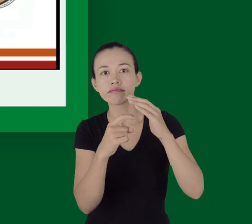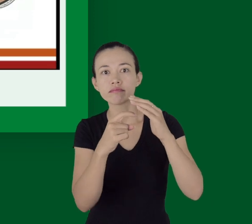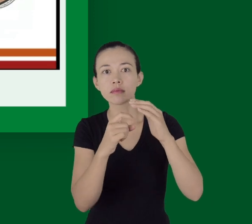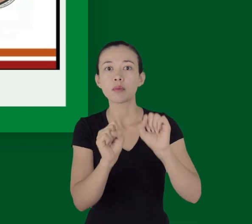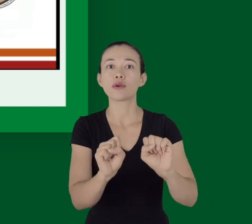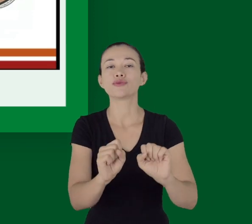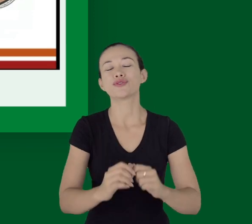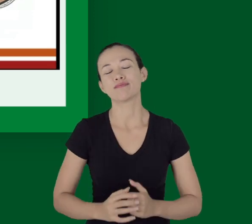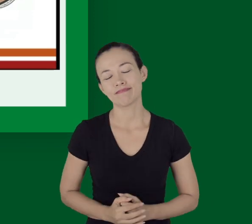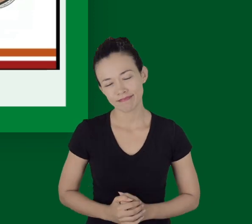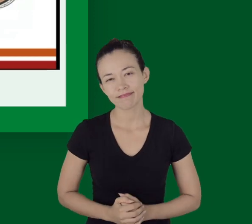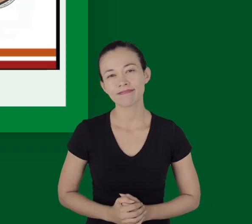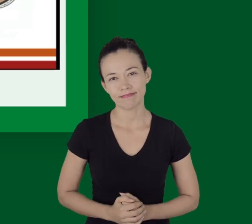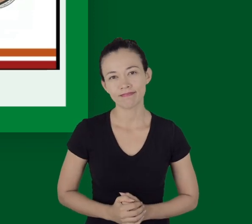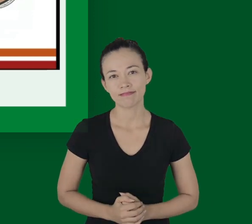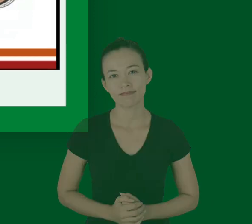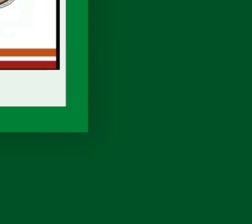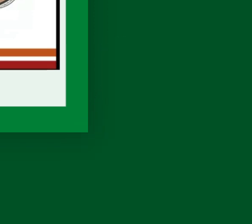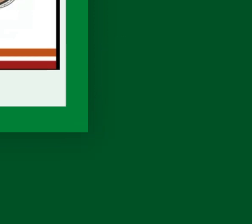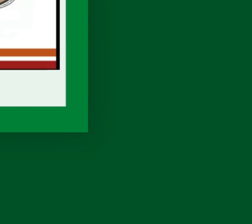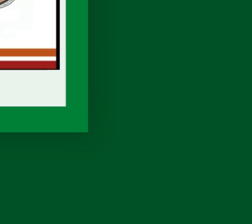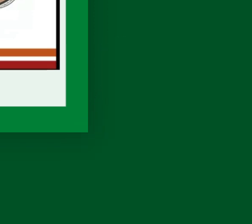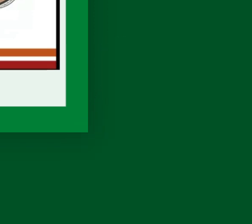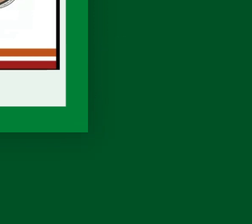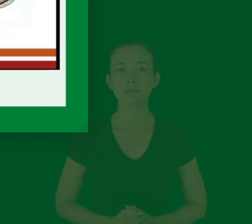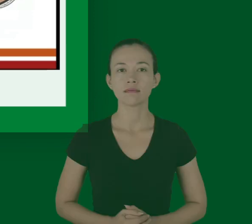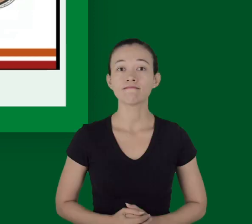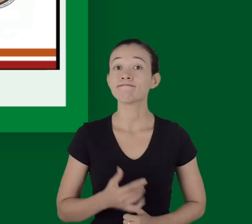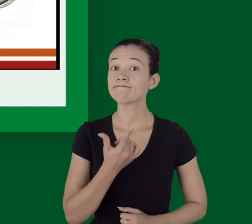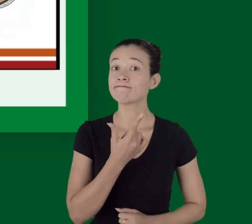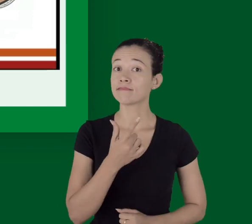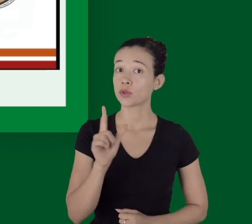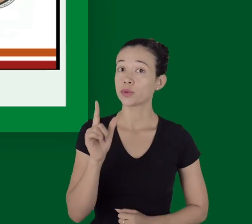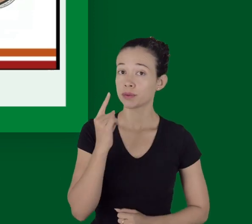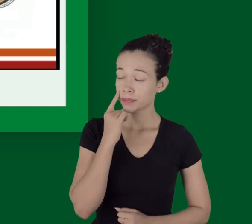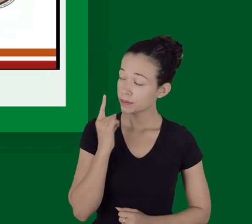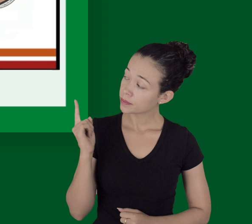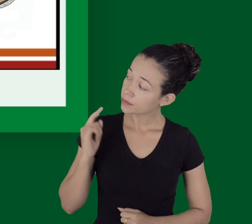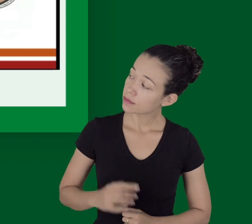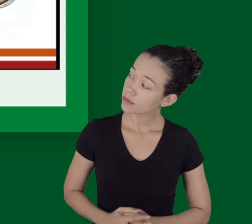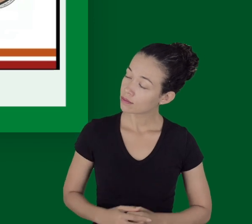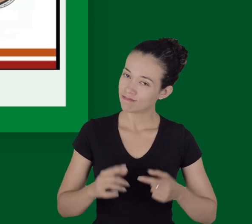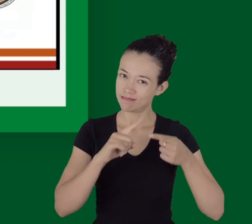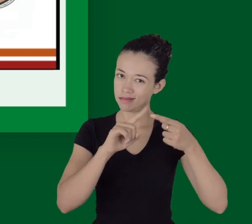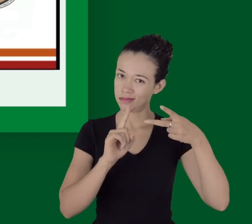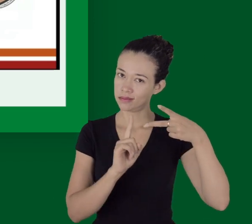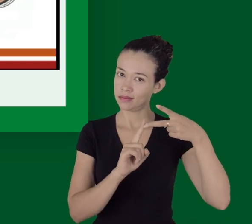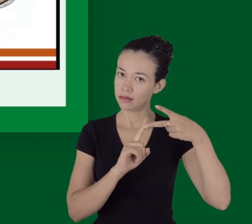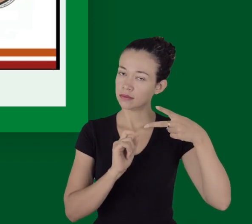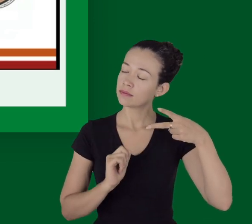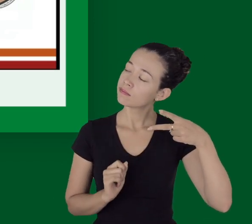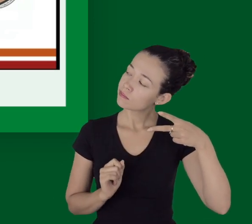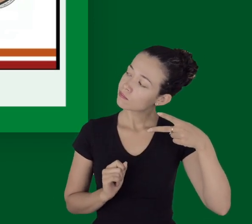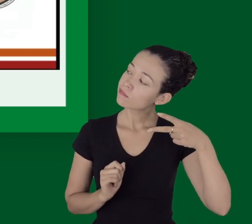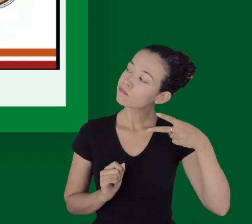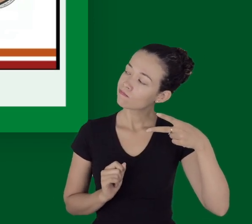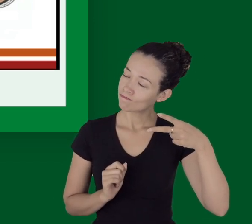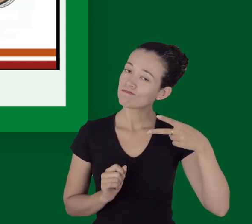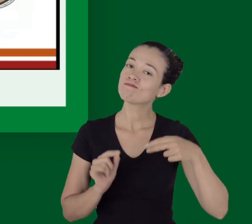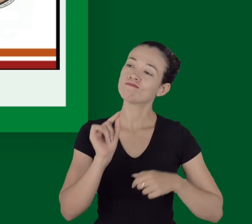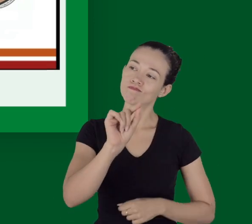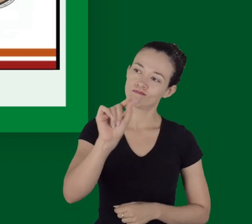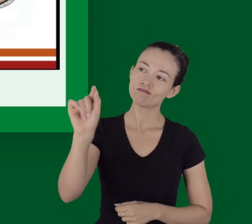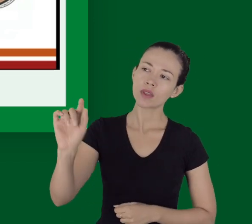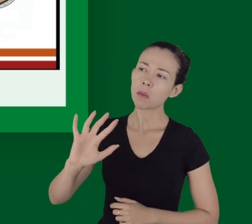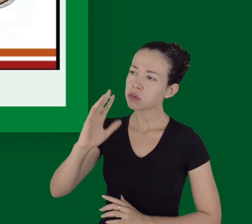abruptamente no momento que essa dura máter se descola. Um outro hematoma importante, na maioria das vezes, ele tem grande